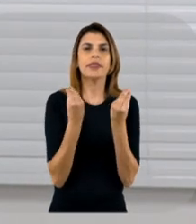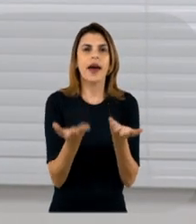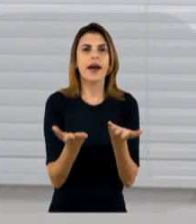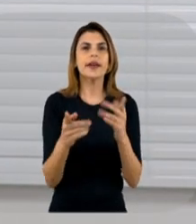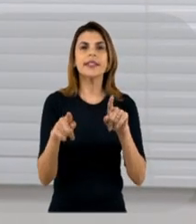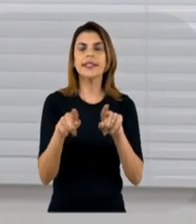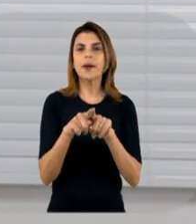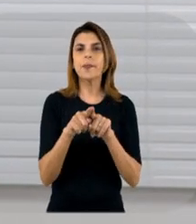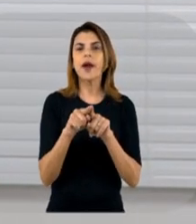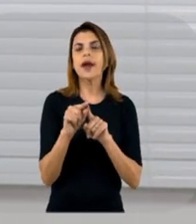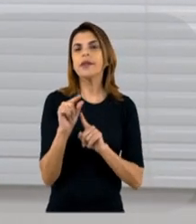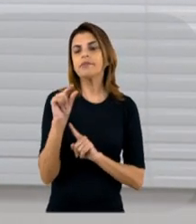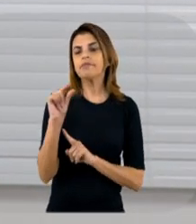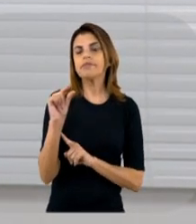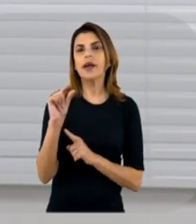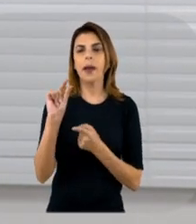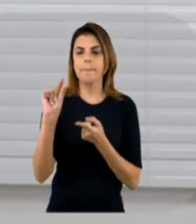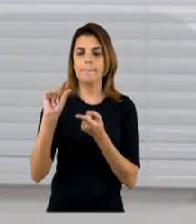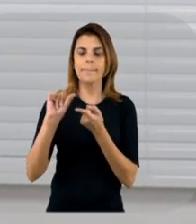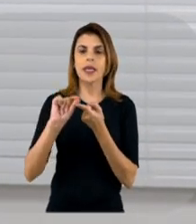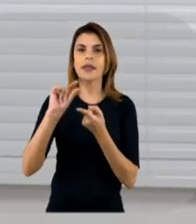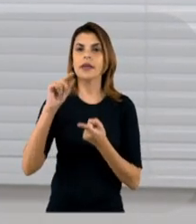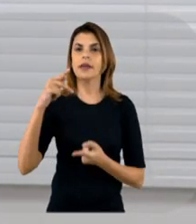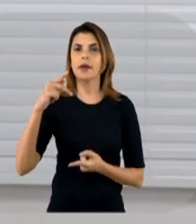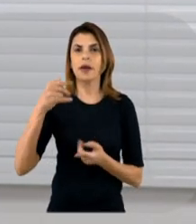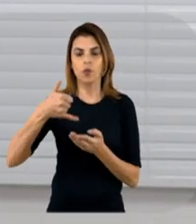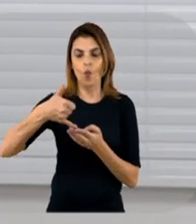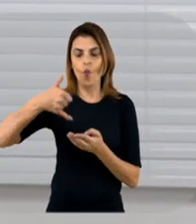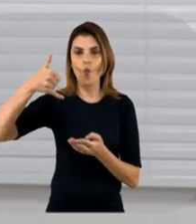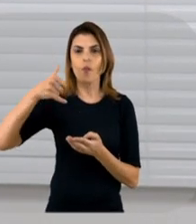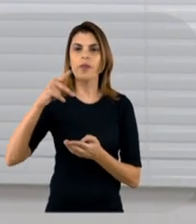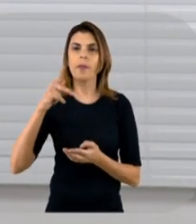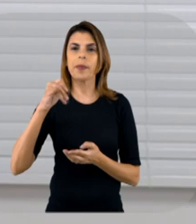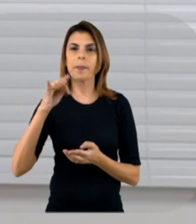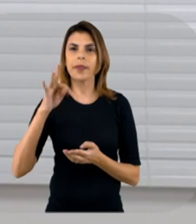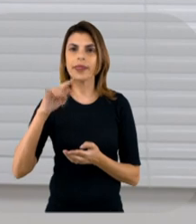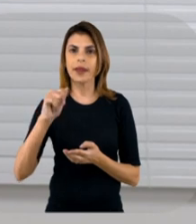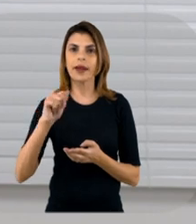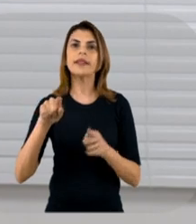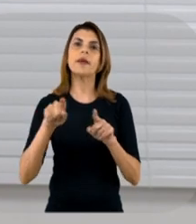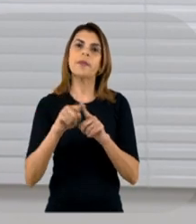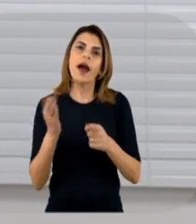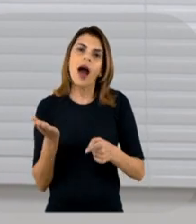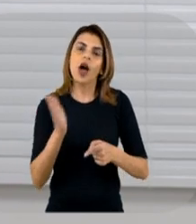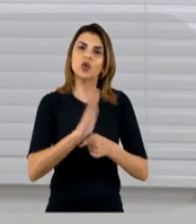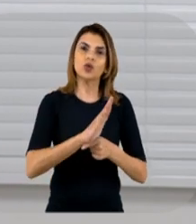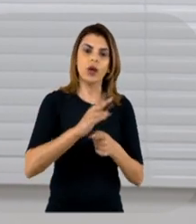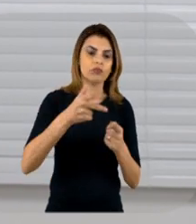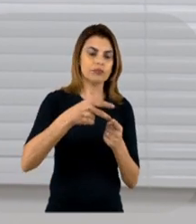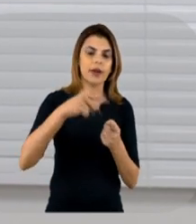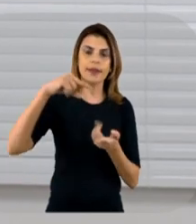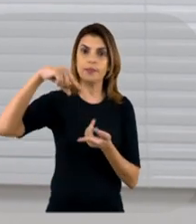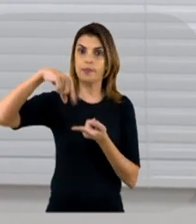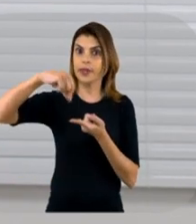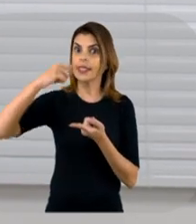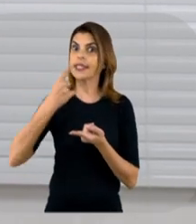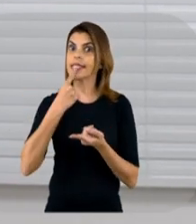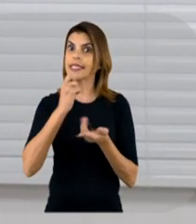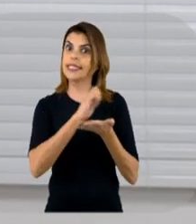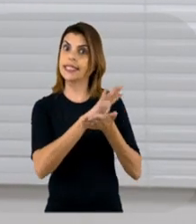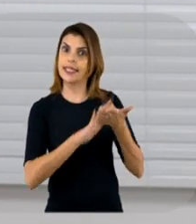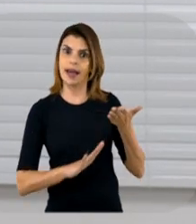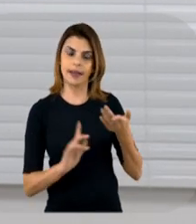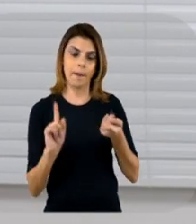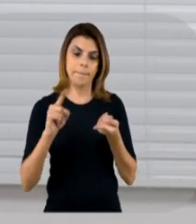disponibilizam uma pequena pipeta ou também capilar para ajudar na passagem da gota de sangue